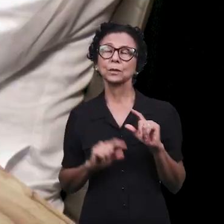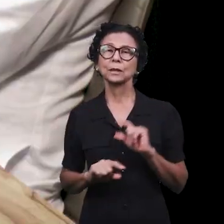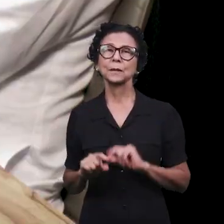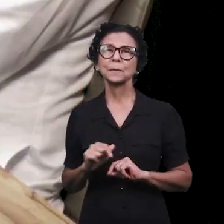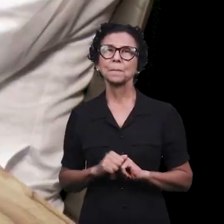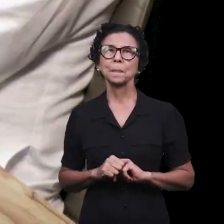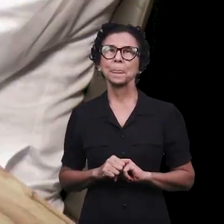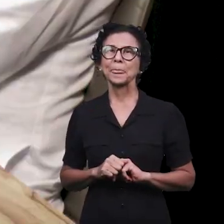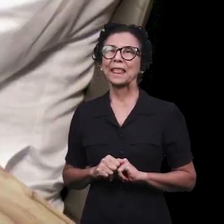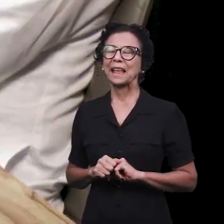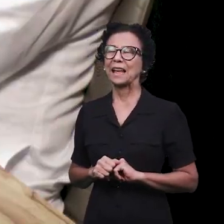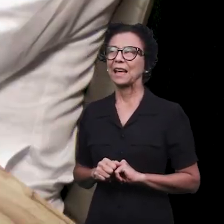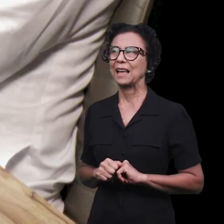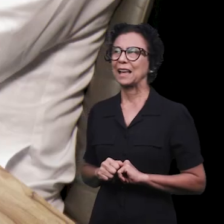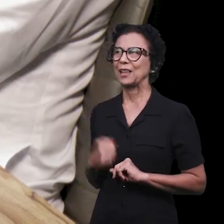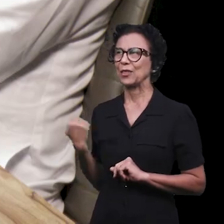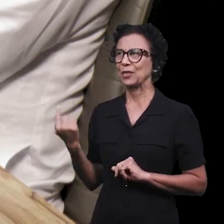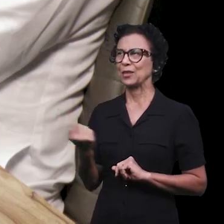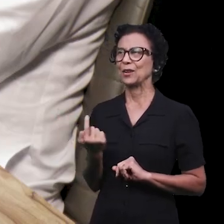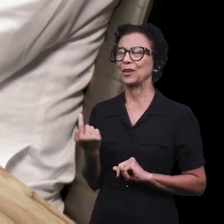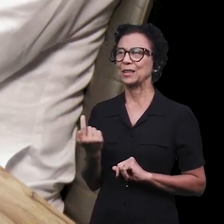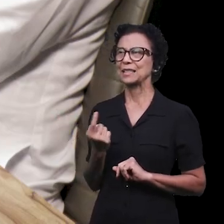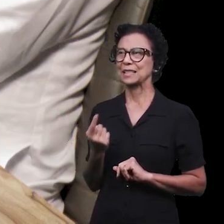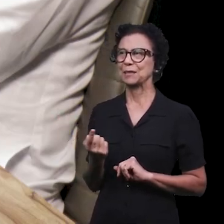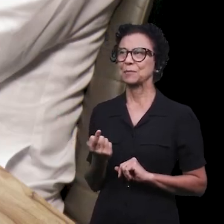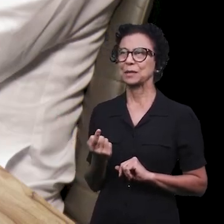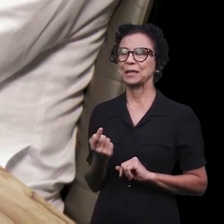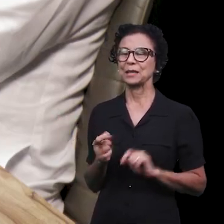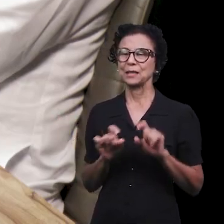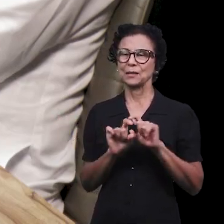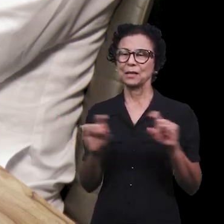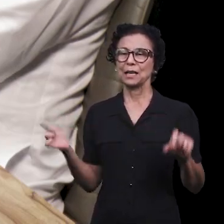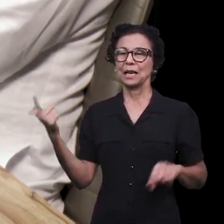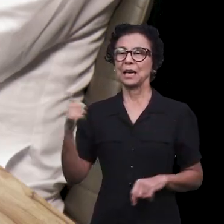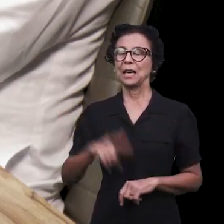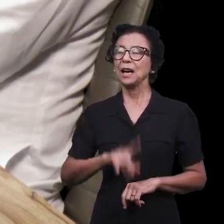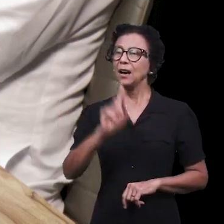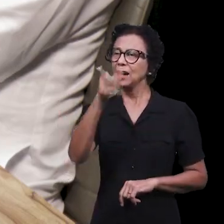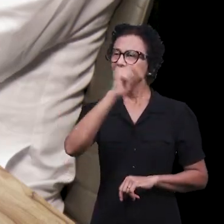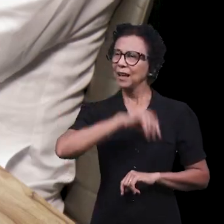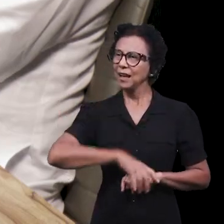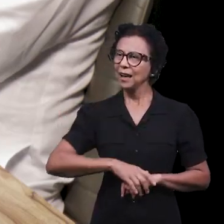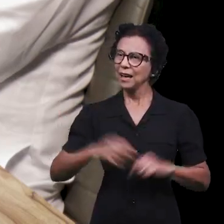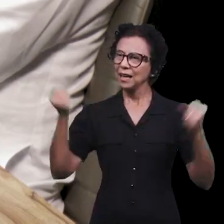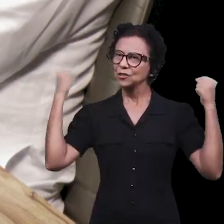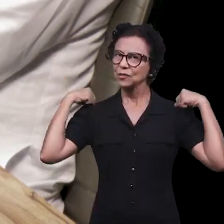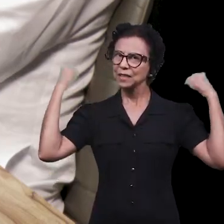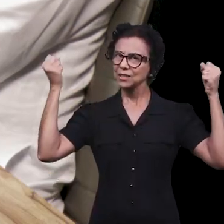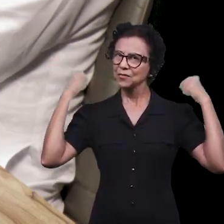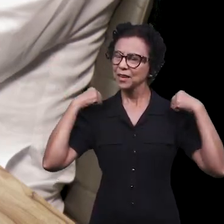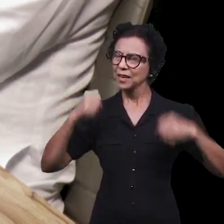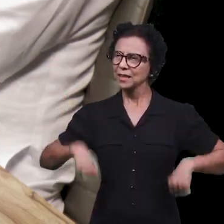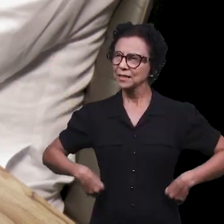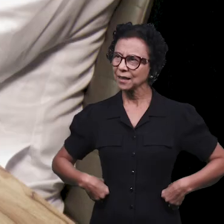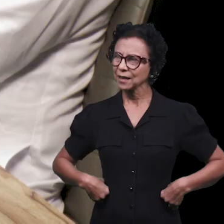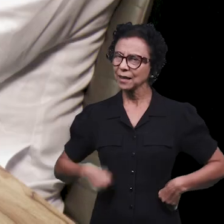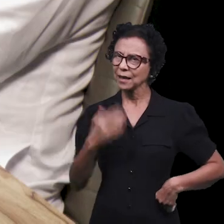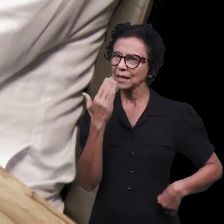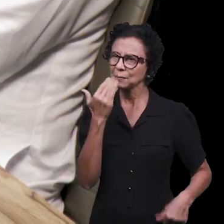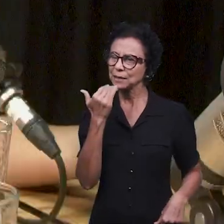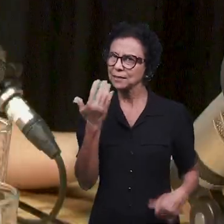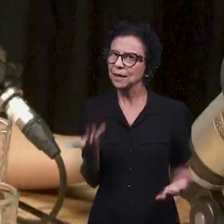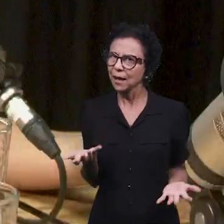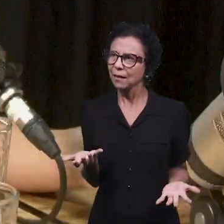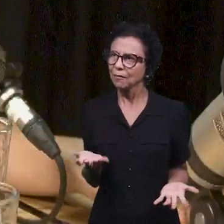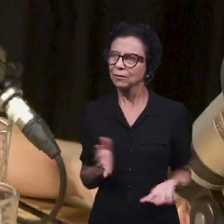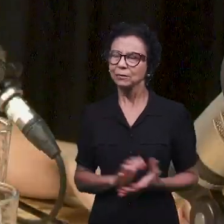vezes a gente é muito repetitivo nessas frases, assim, ó, fazer atividade física, alimentação. E são em